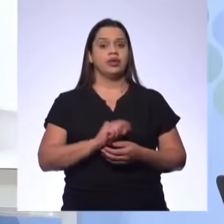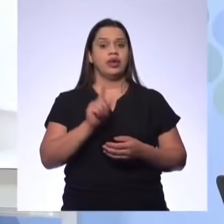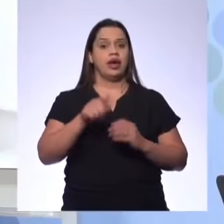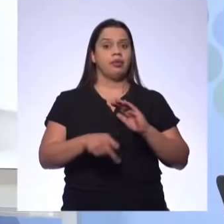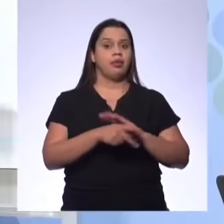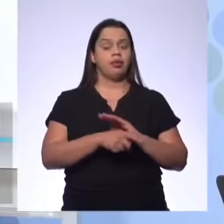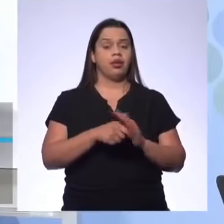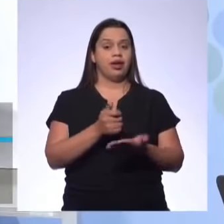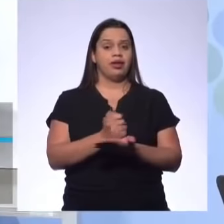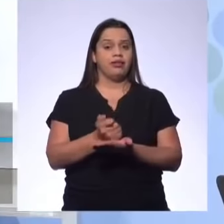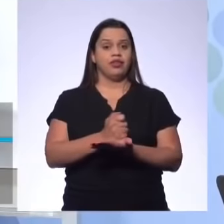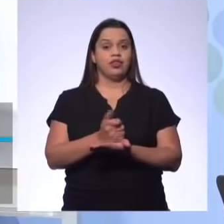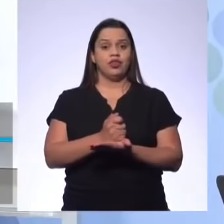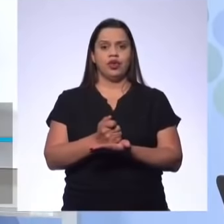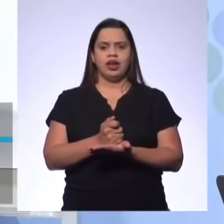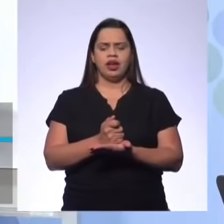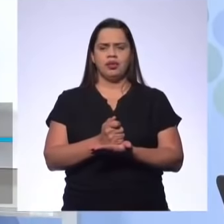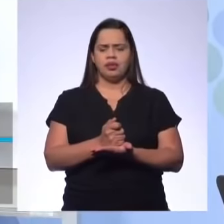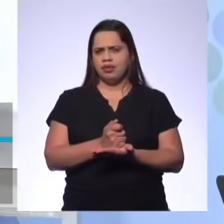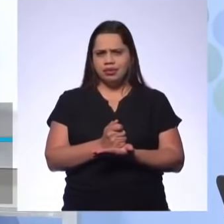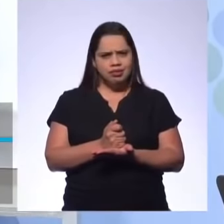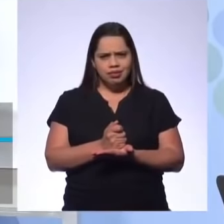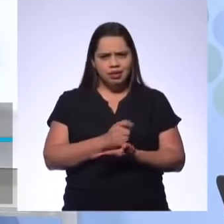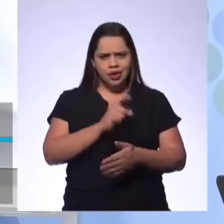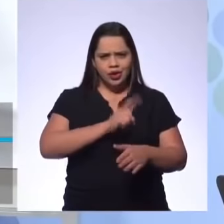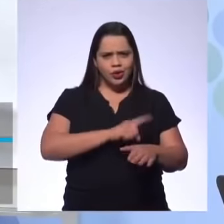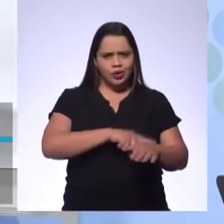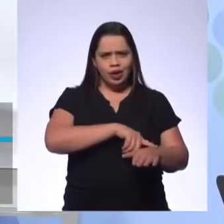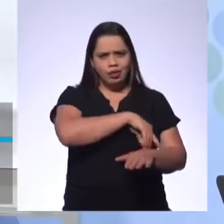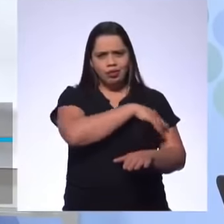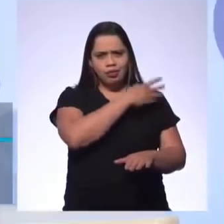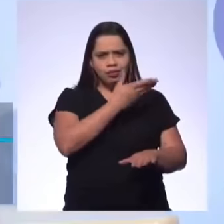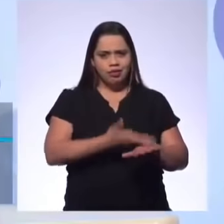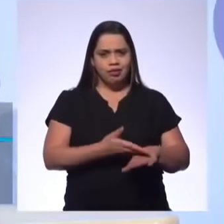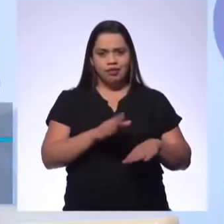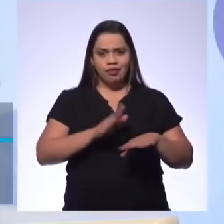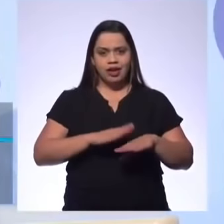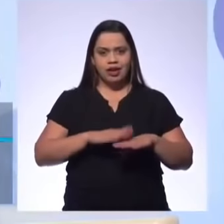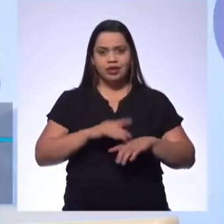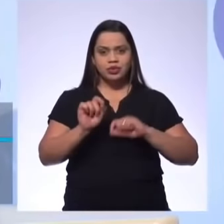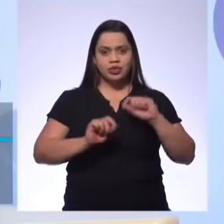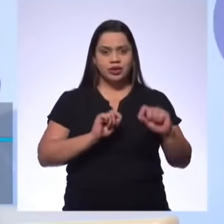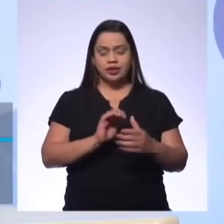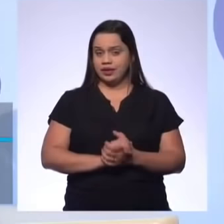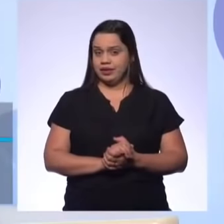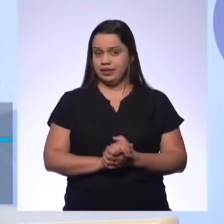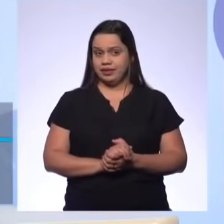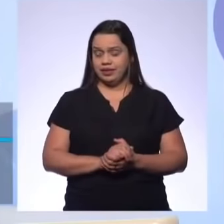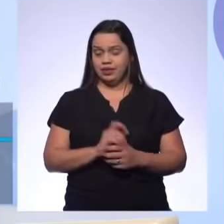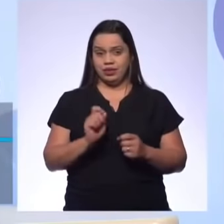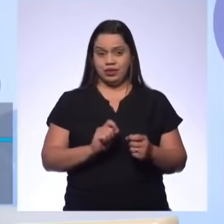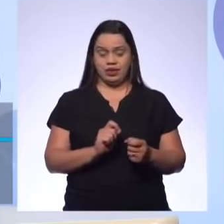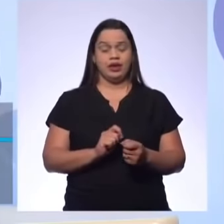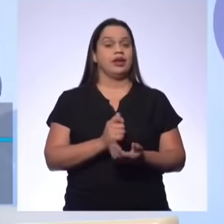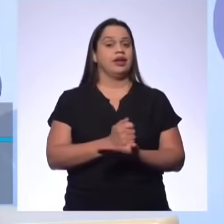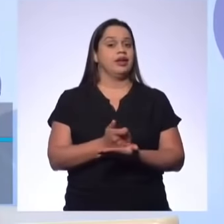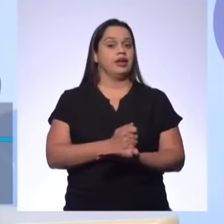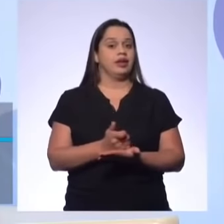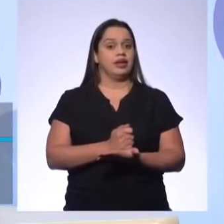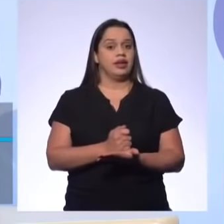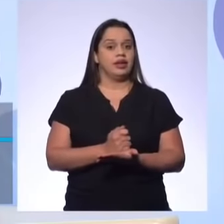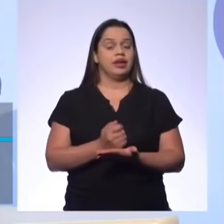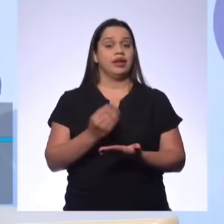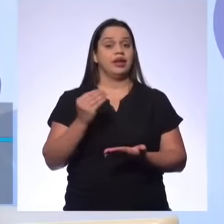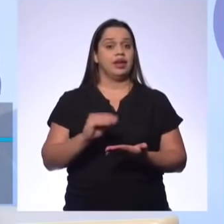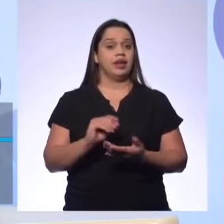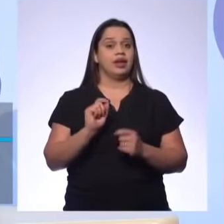vídeo game e o restante do tempo vocês fazem o que lembrando aí ó videogames a gente coloca os para jogos